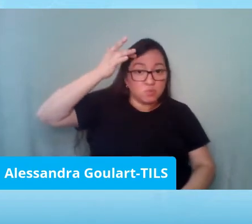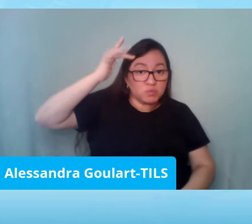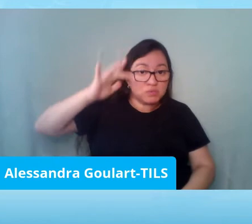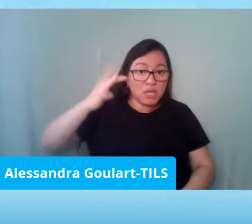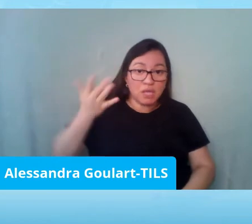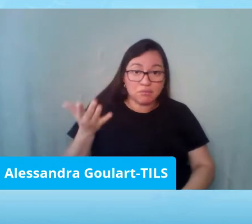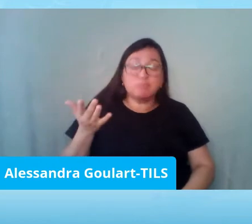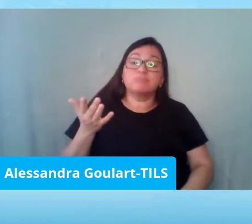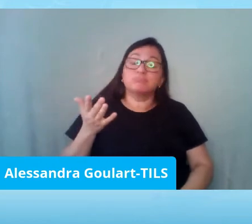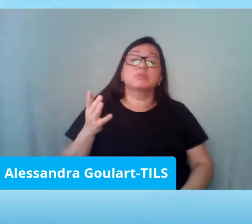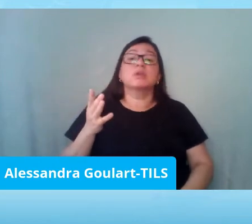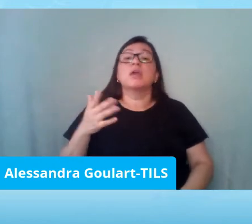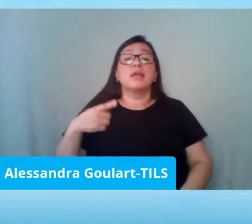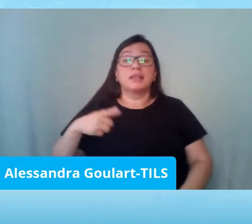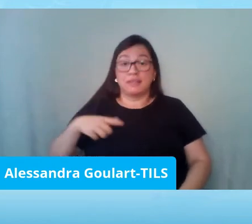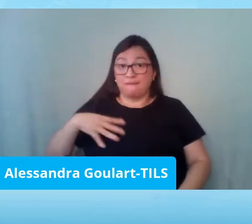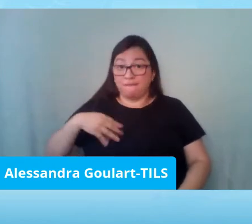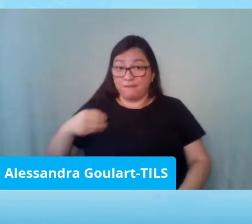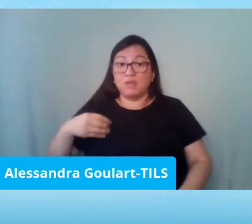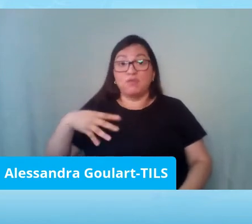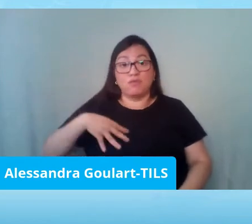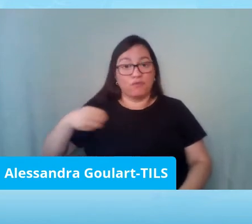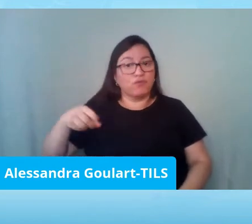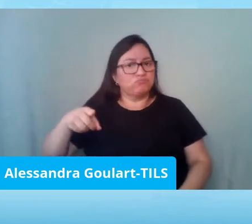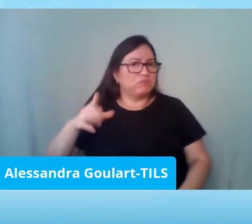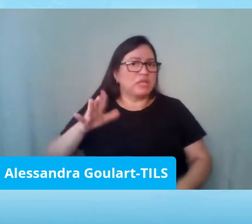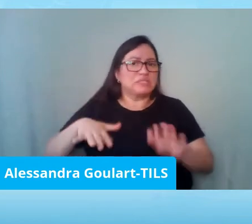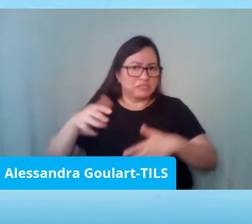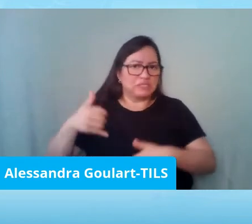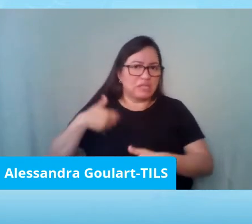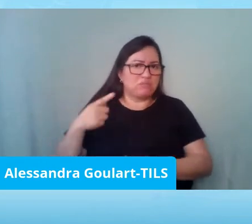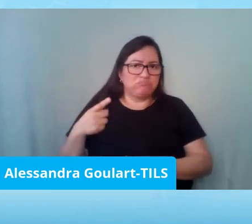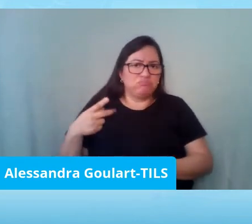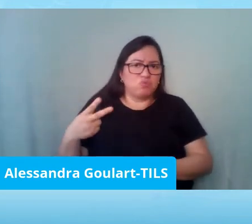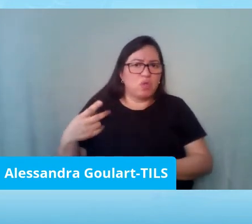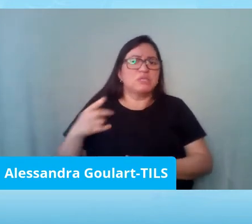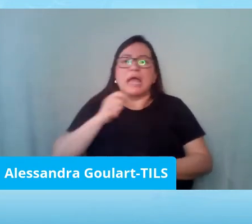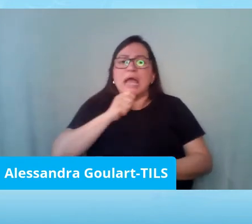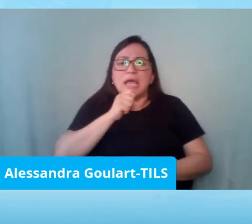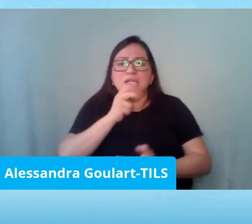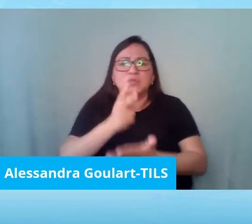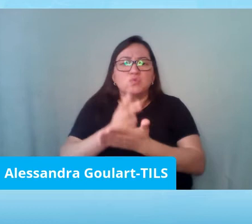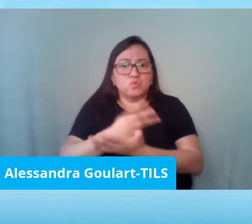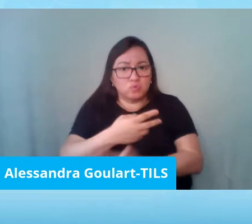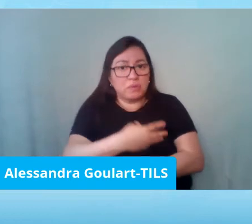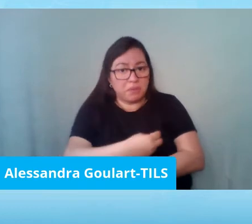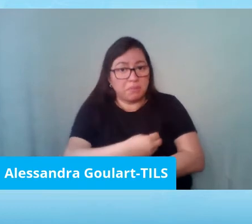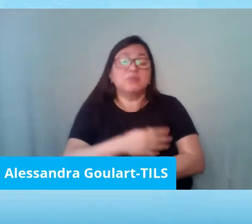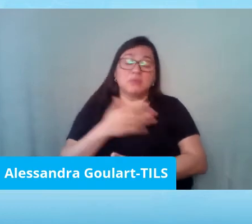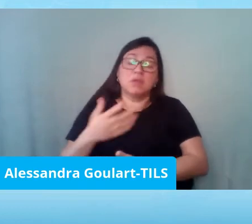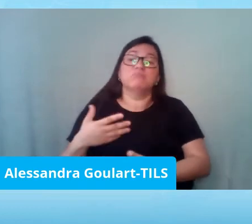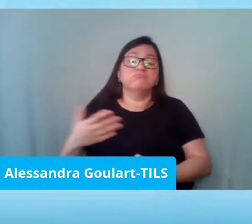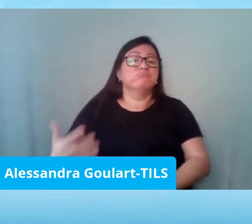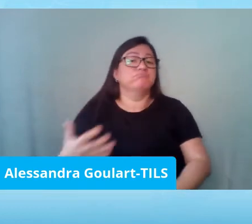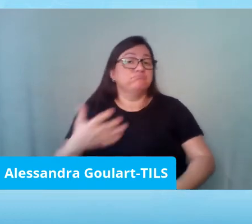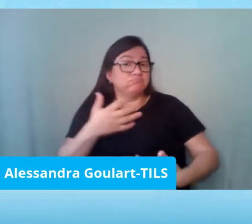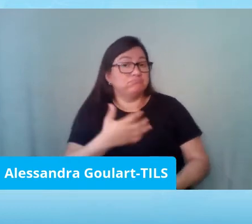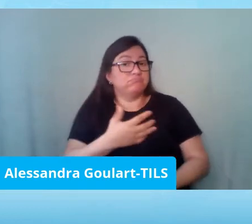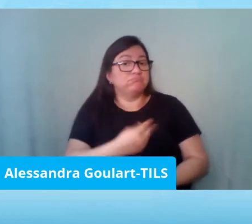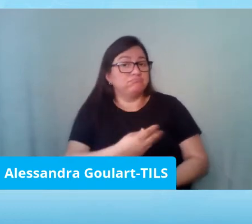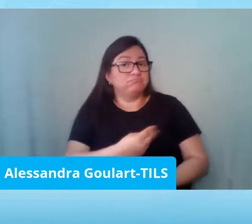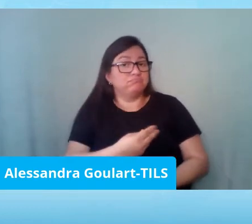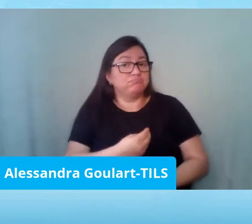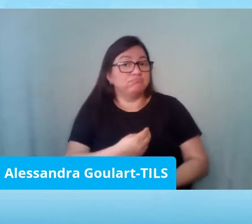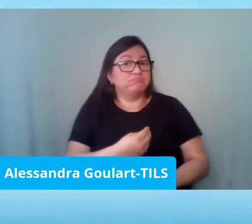período e que se houver uma exposição e se houver uma troca de parceiro, a gente está disponibilizando a testagem e trabalhando com ela